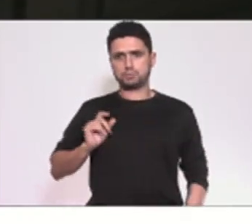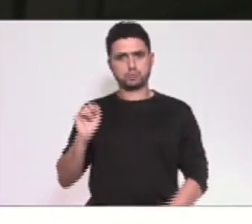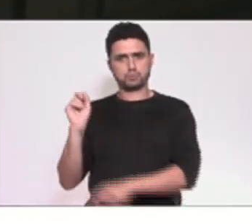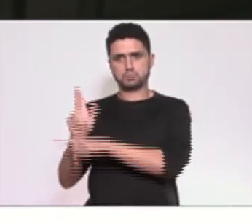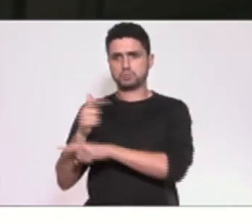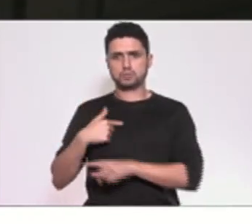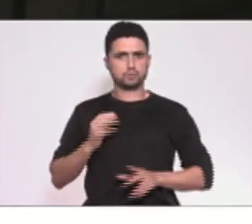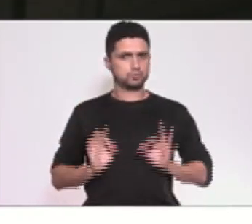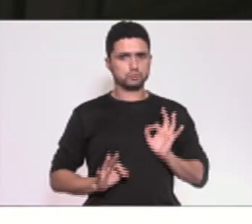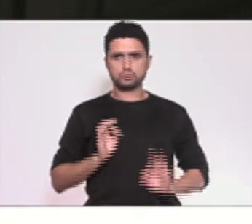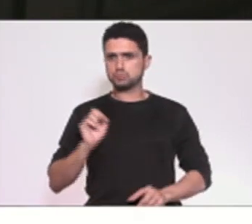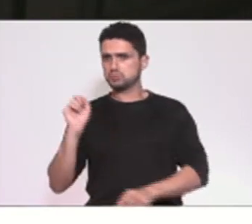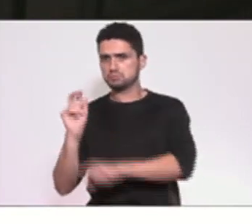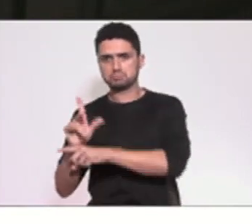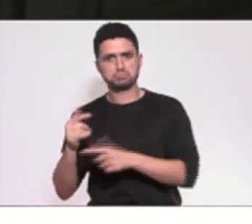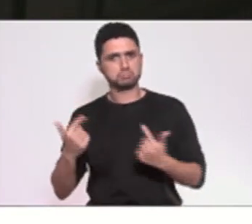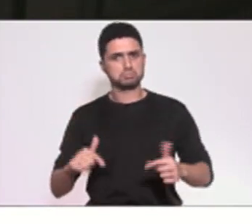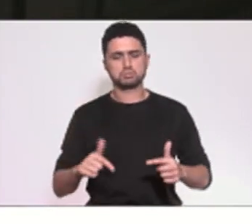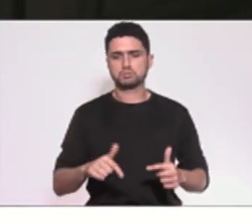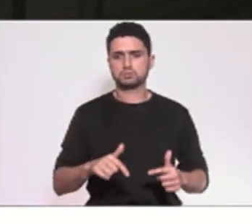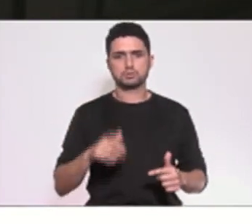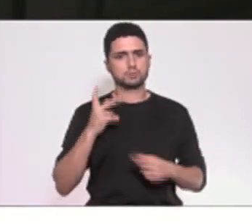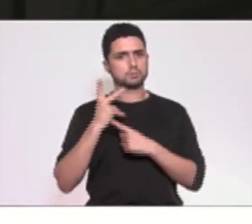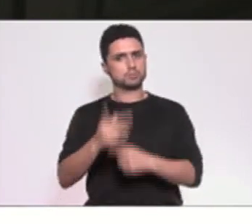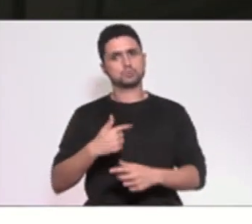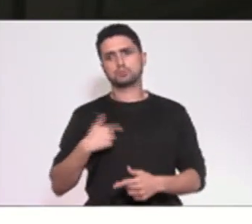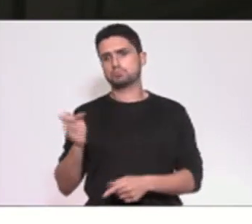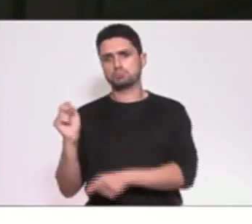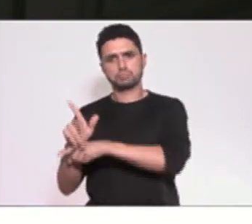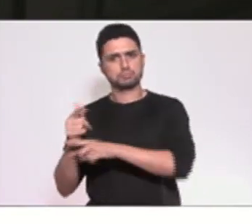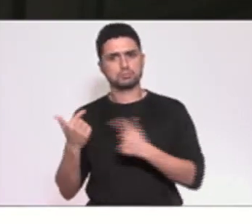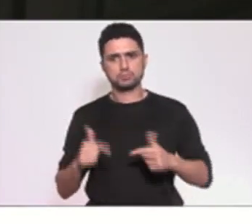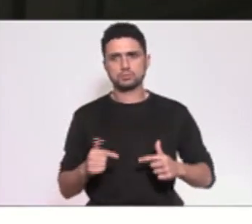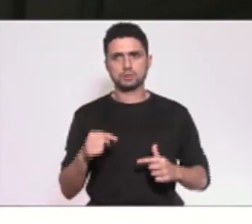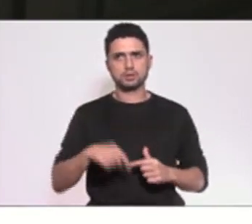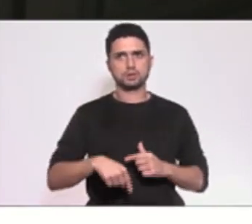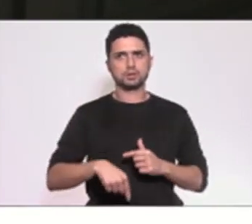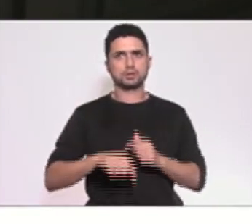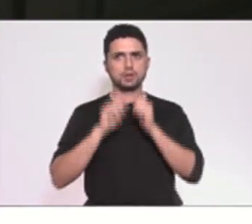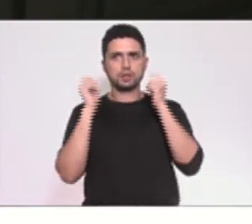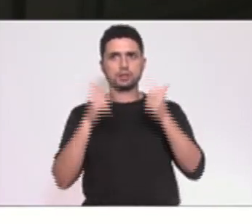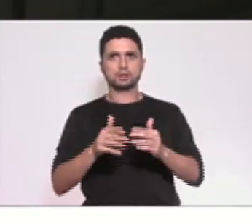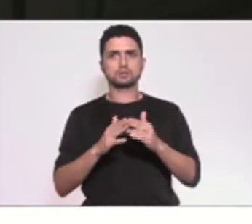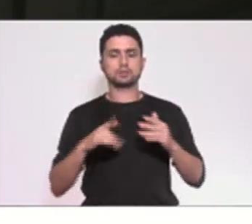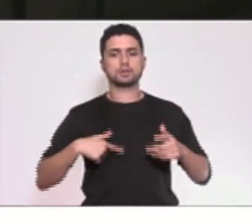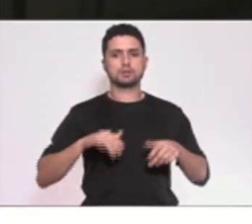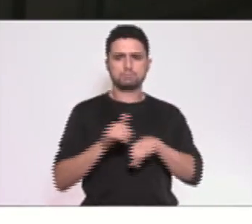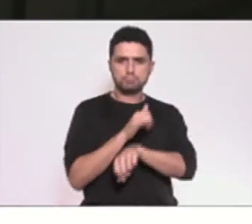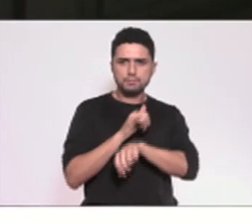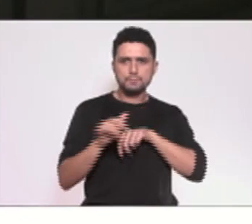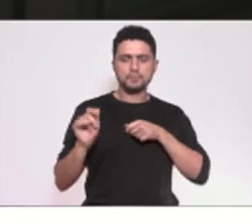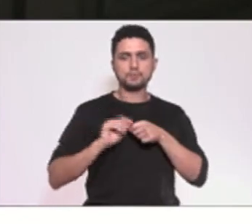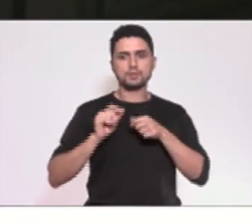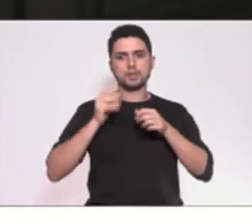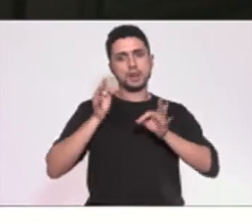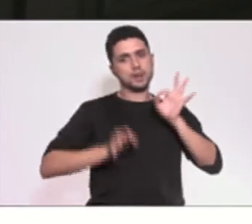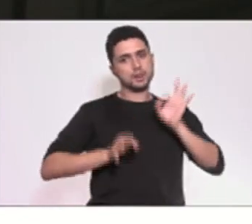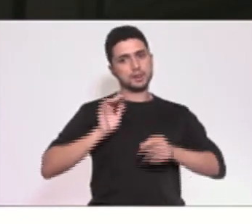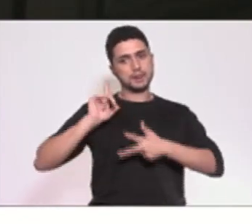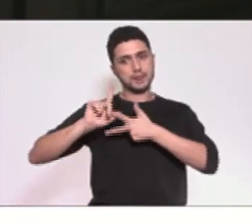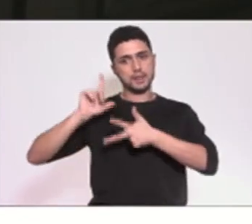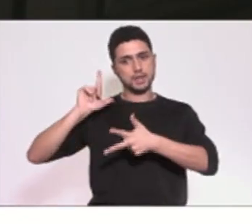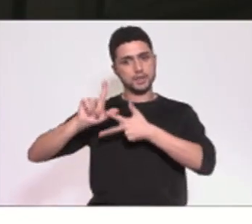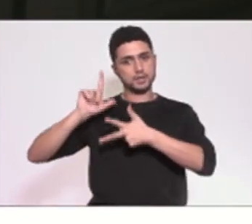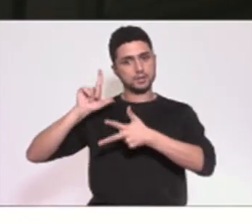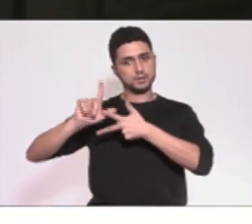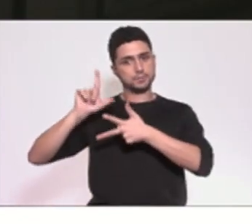juiz, nem para defensor, nem para promotor. Aqui essa casa foi feita para legislar, e fiscalizar o